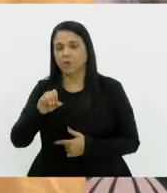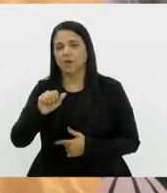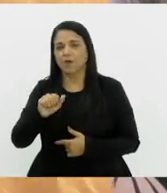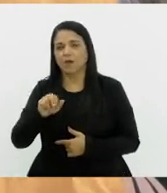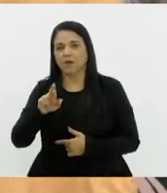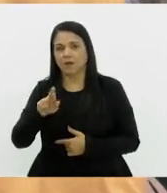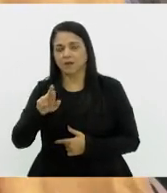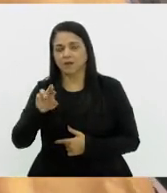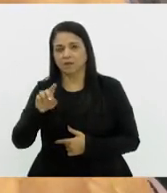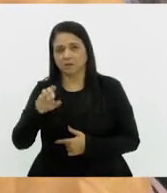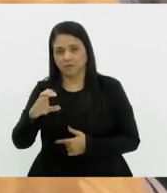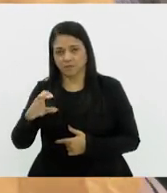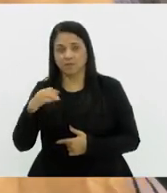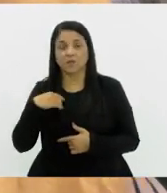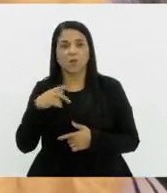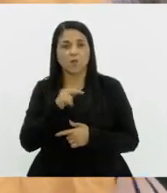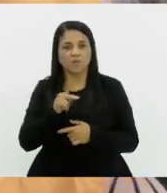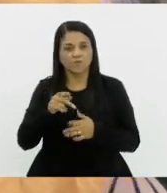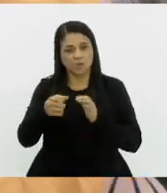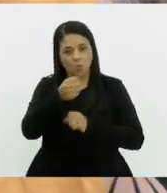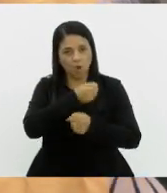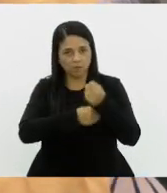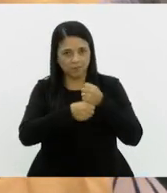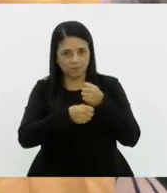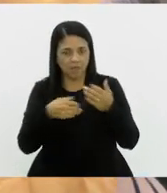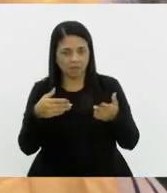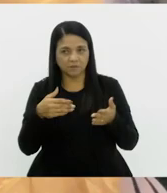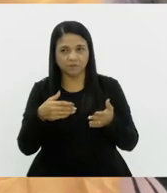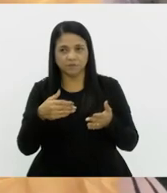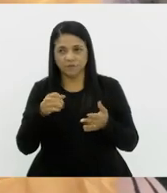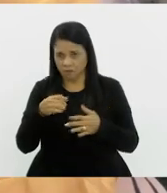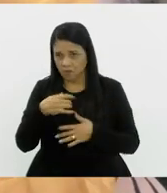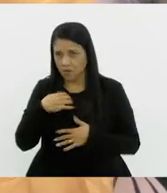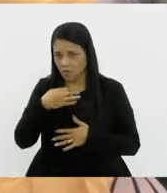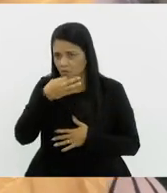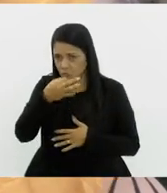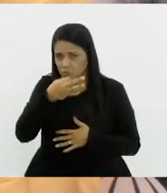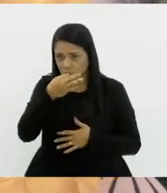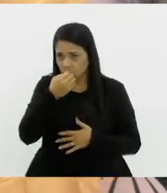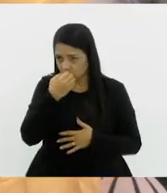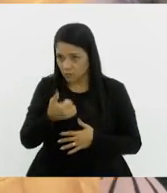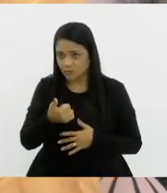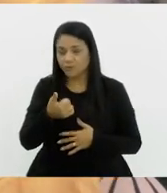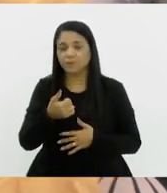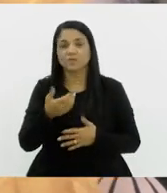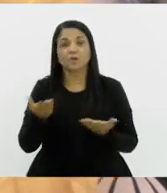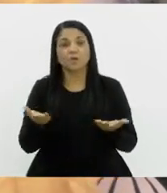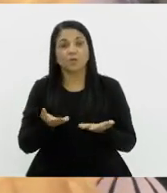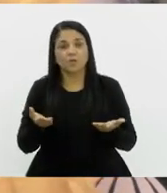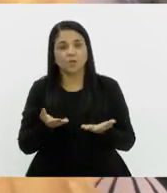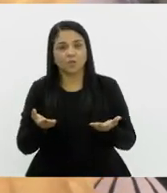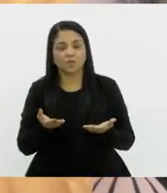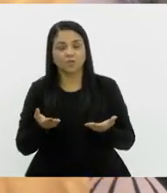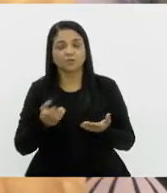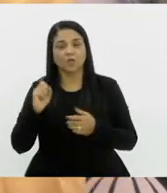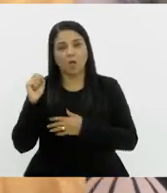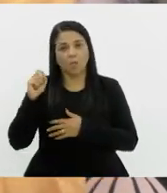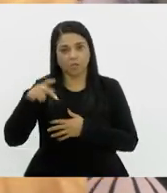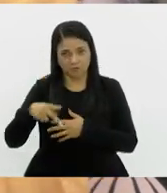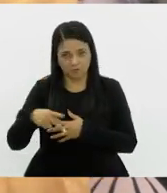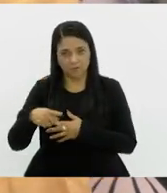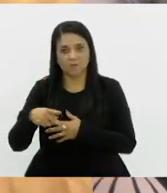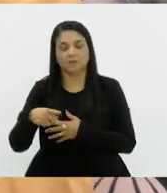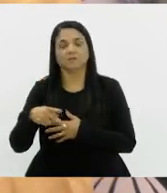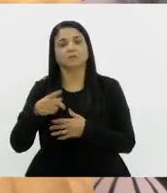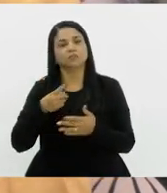eu era professora até ano passado. Está dando para ouvir? Tá. Tá. E atualmente eu estou aposentada, mas